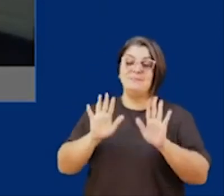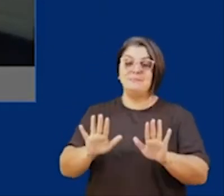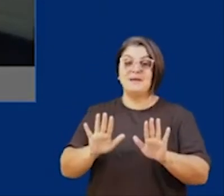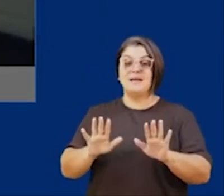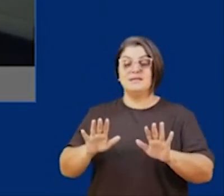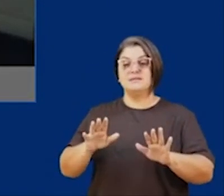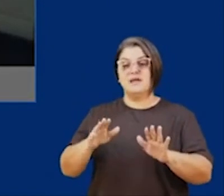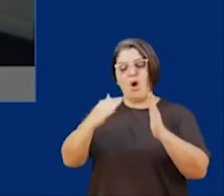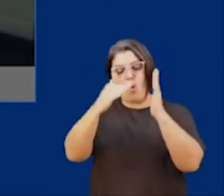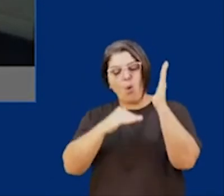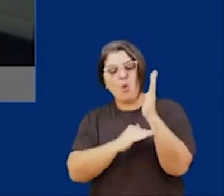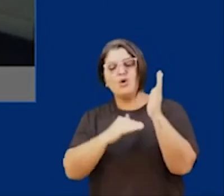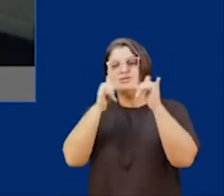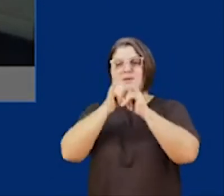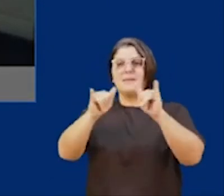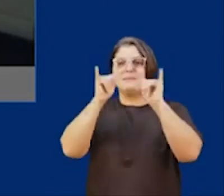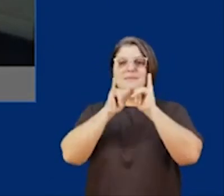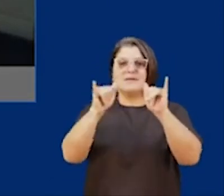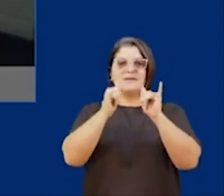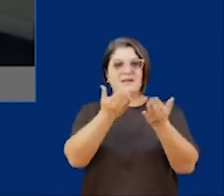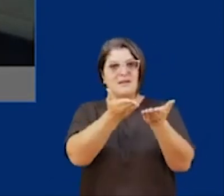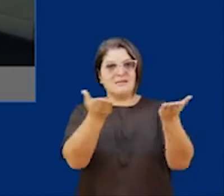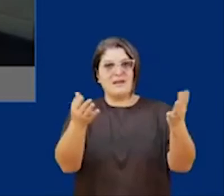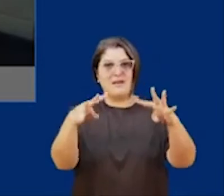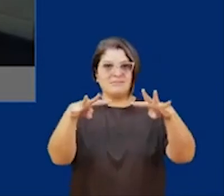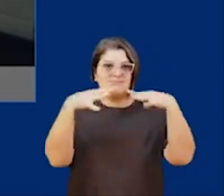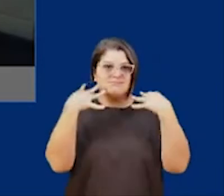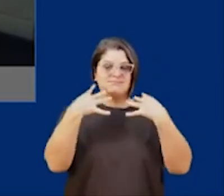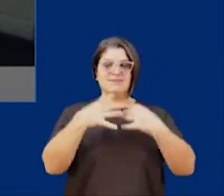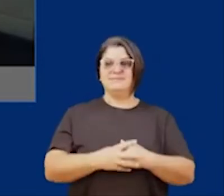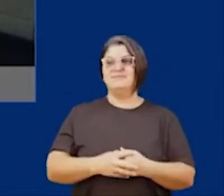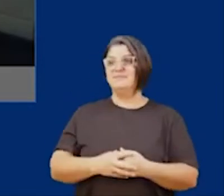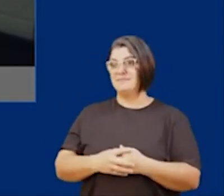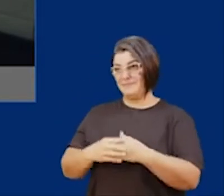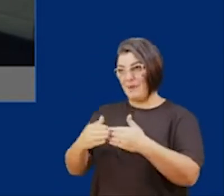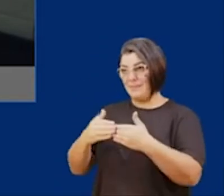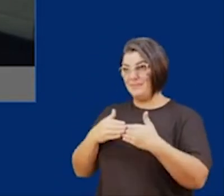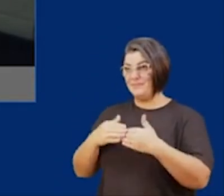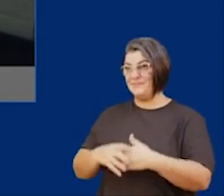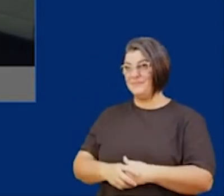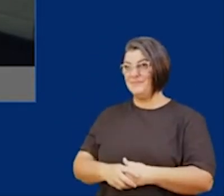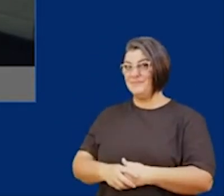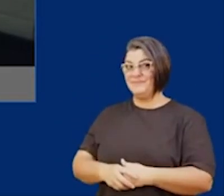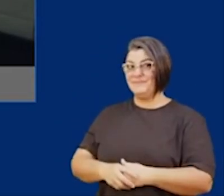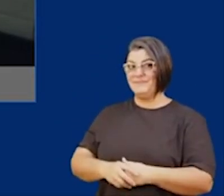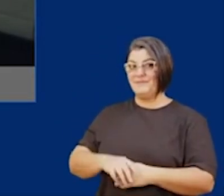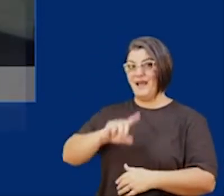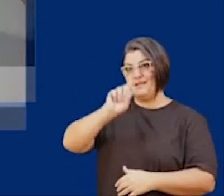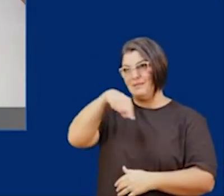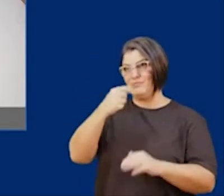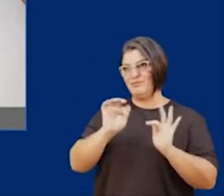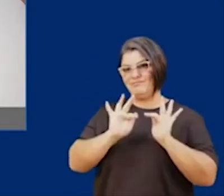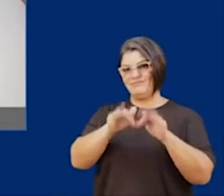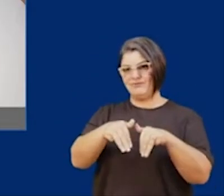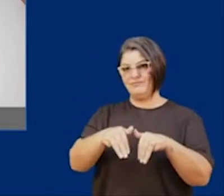para a gente passar para as pessoas que estão assistindo, ou que vão ver depois, pode ser? E a gente depois encerra.